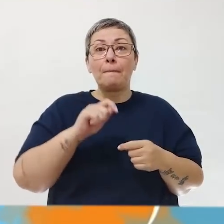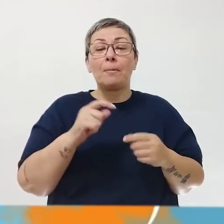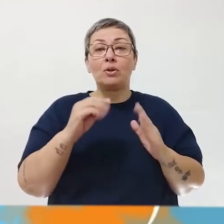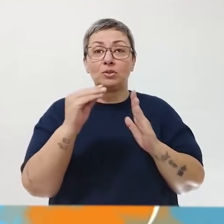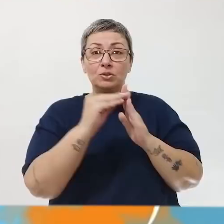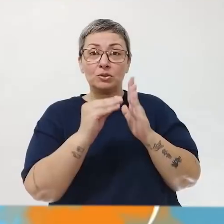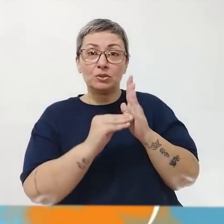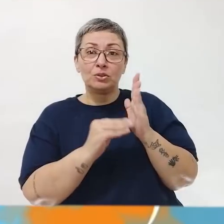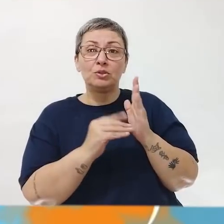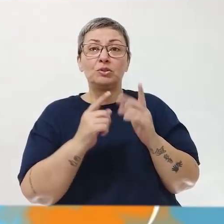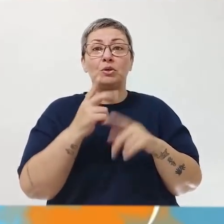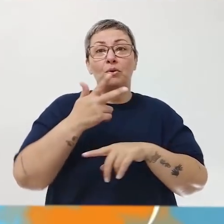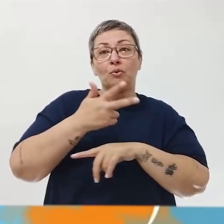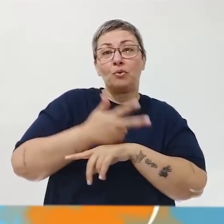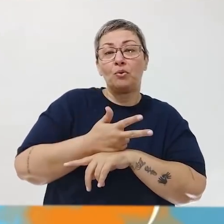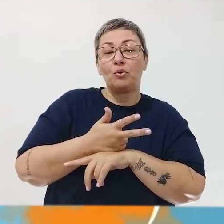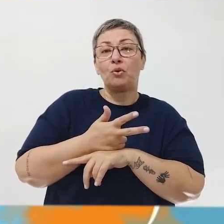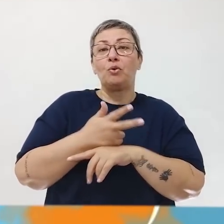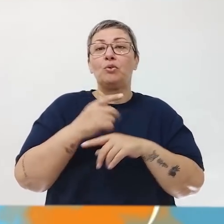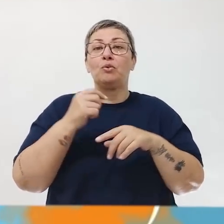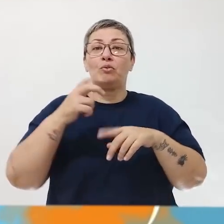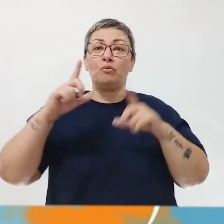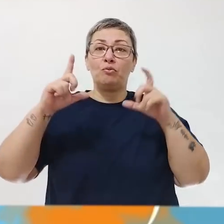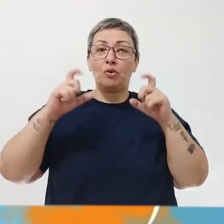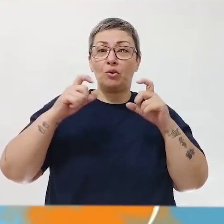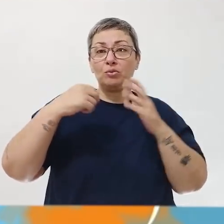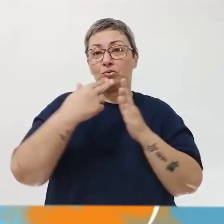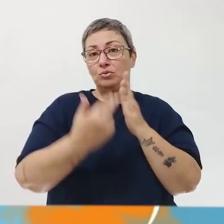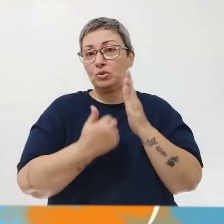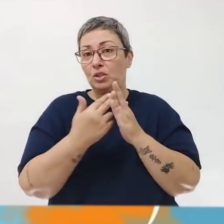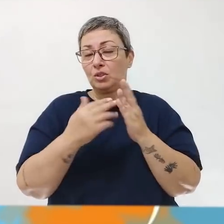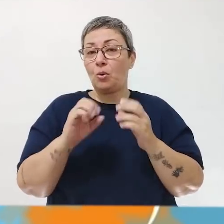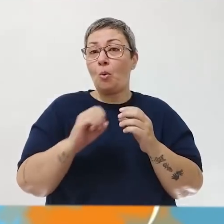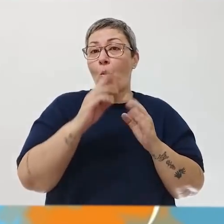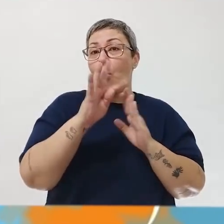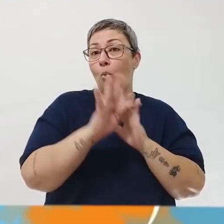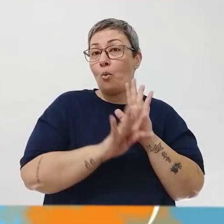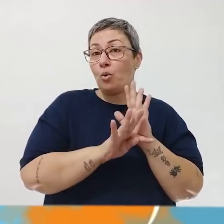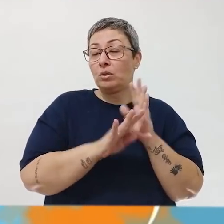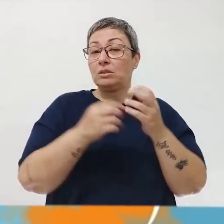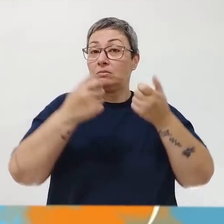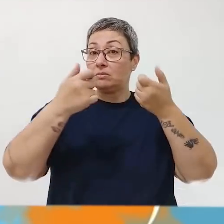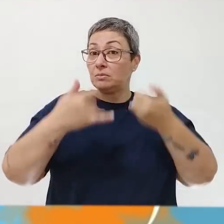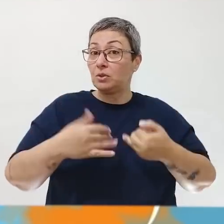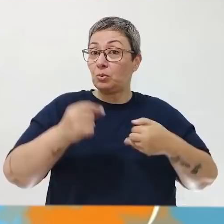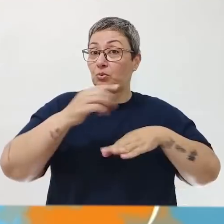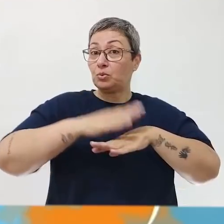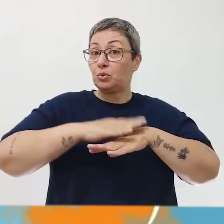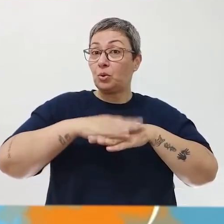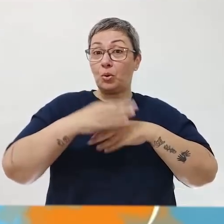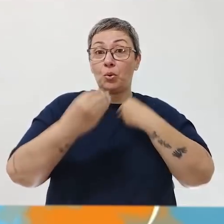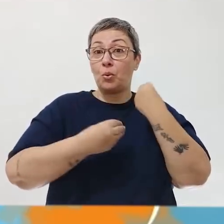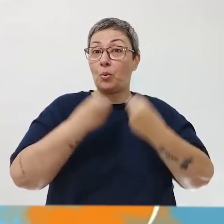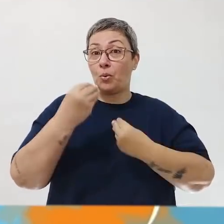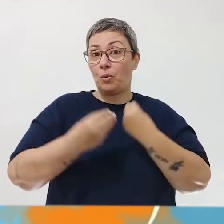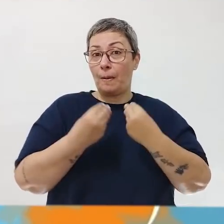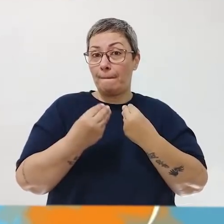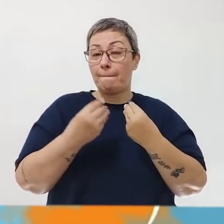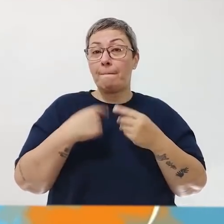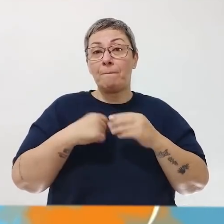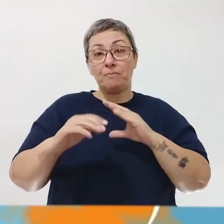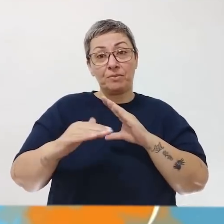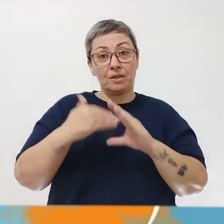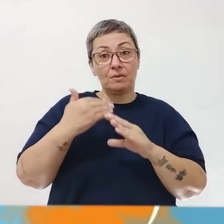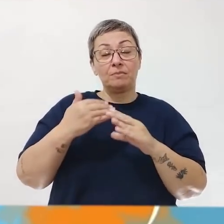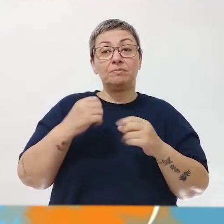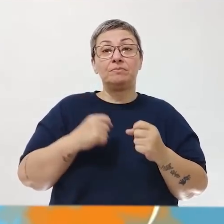podem registrar em forma de vídeo, foto, desenho ou criar um texto contando o que fizeram e como foi. E